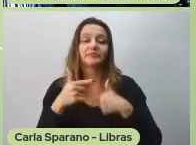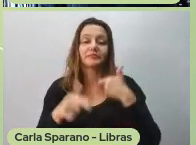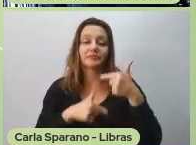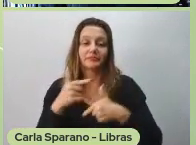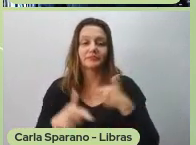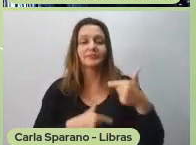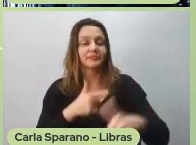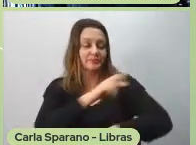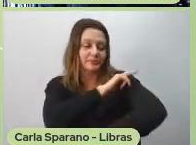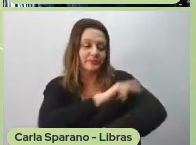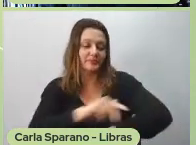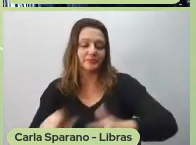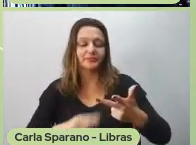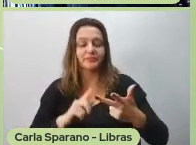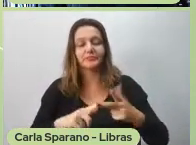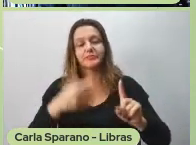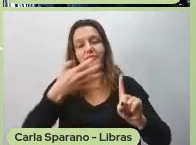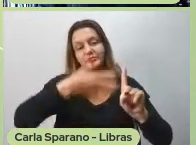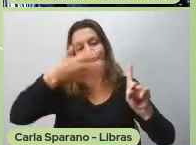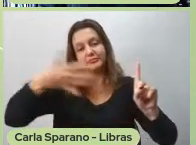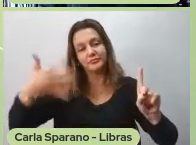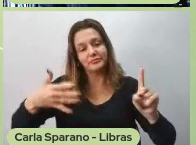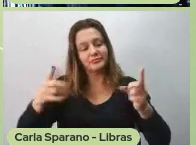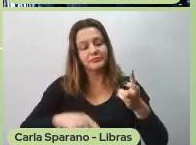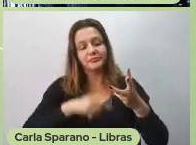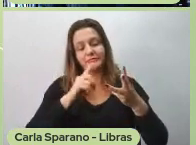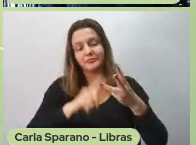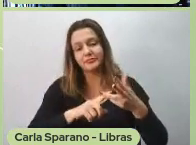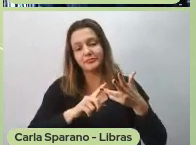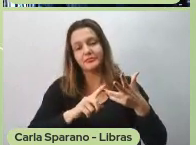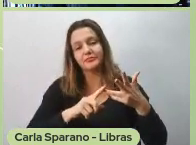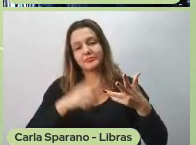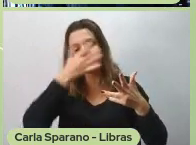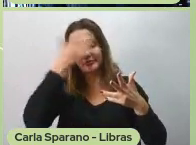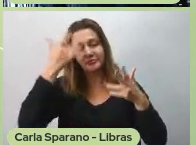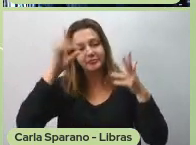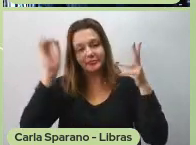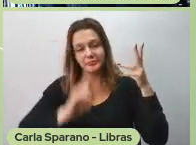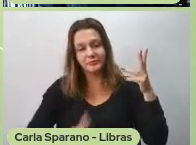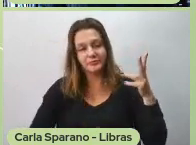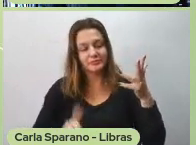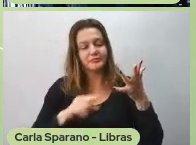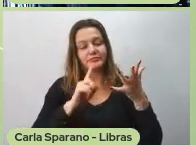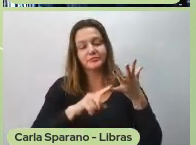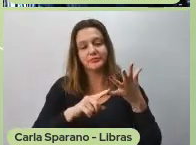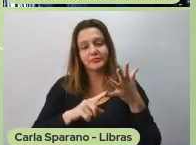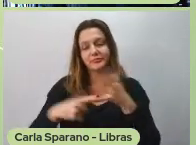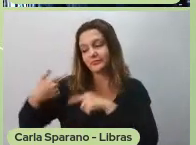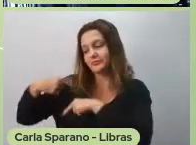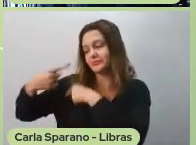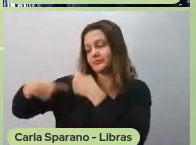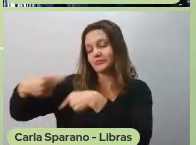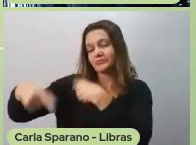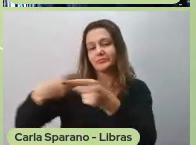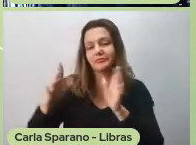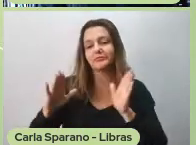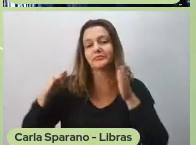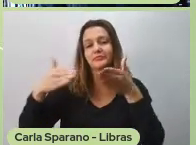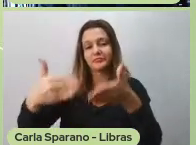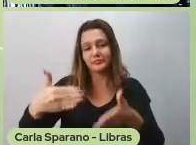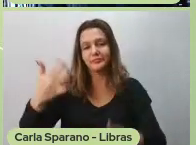racial, LGBTI+, pessoas com deficiência e gerações, em especial com foco nas